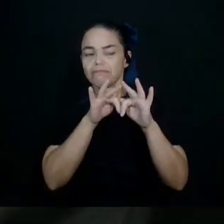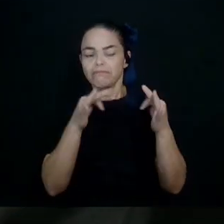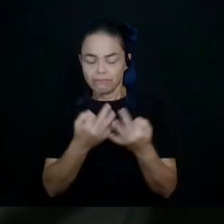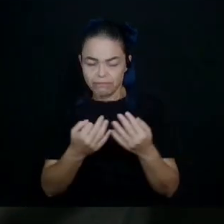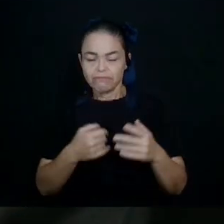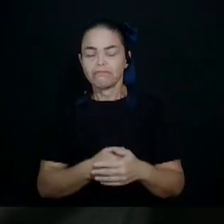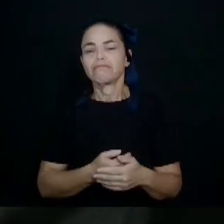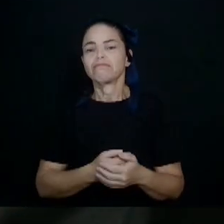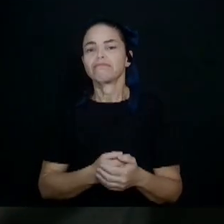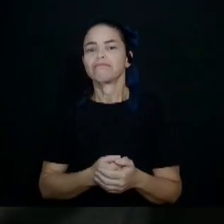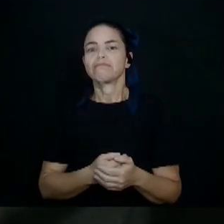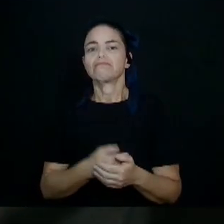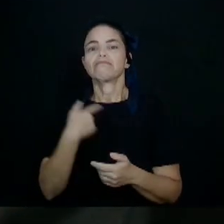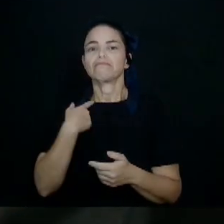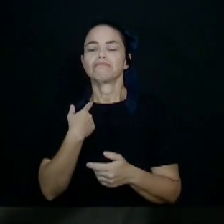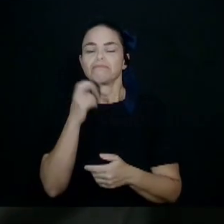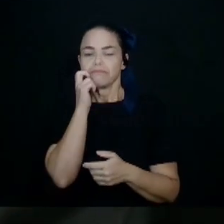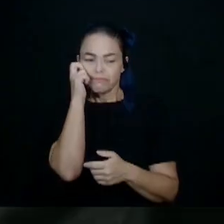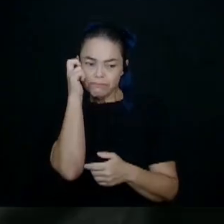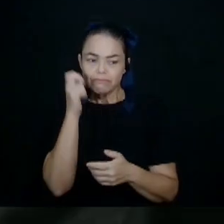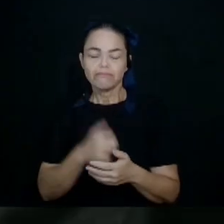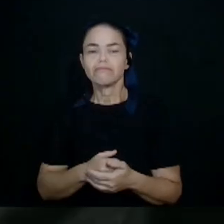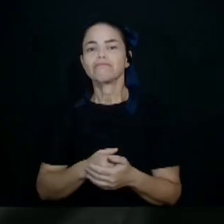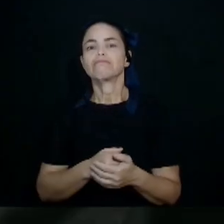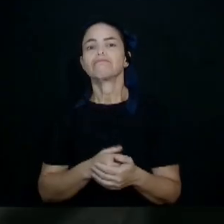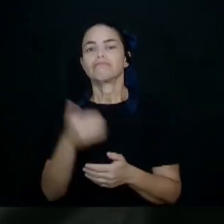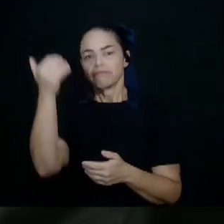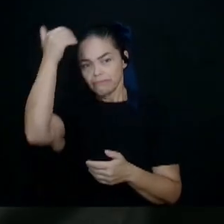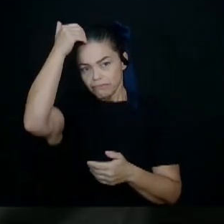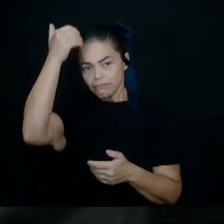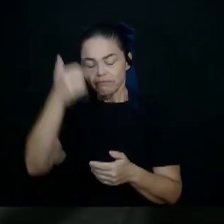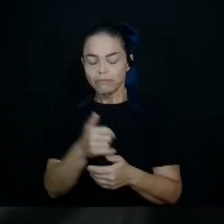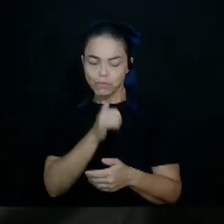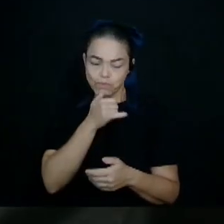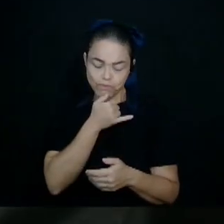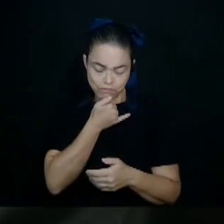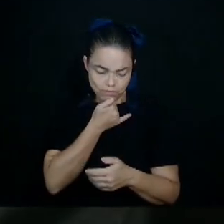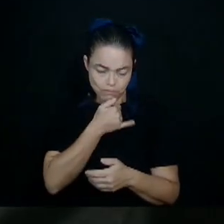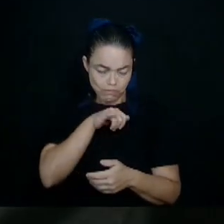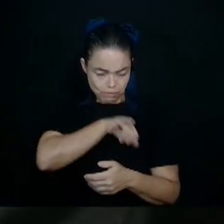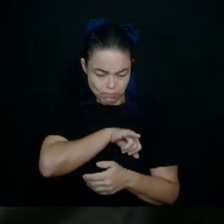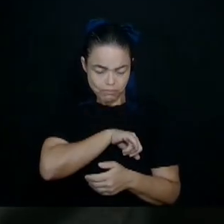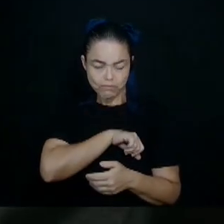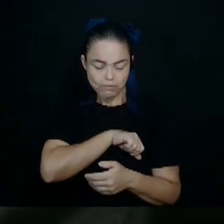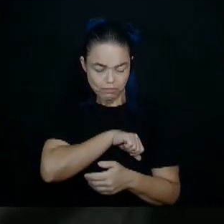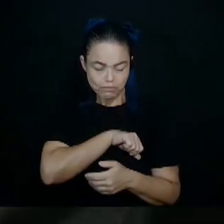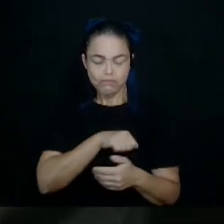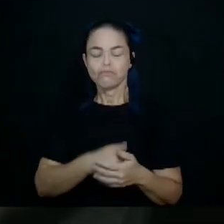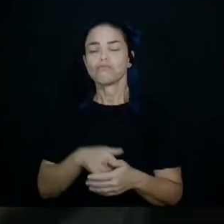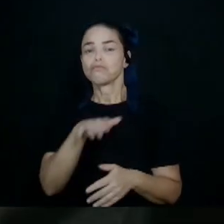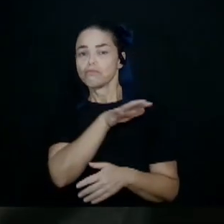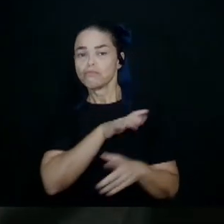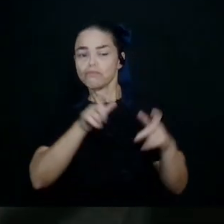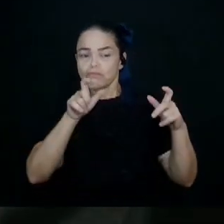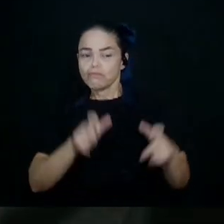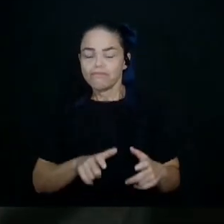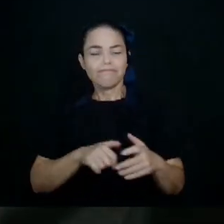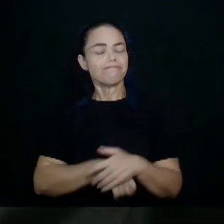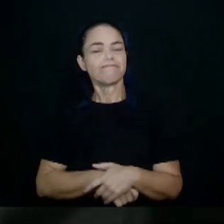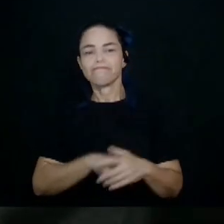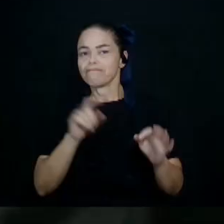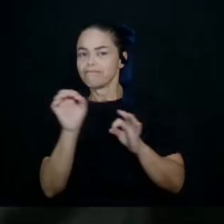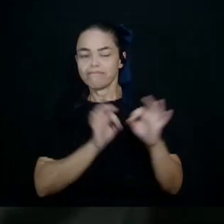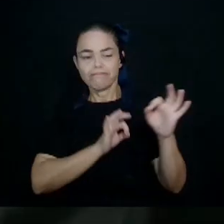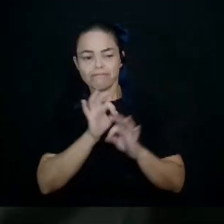doutora mencionou a vergonha, de repente a culpa, a frustração. A pessoa sabe que aquele espaço não está preparado